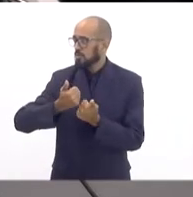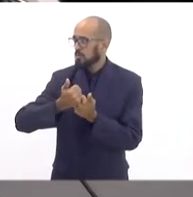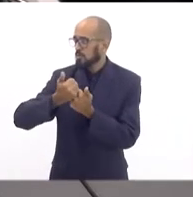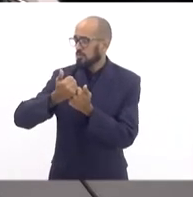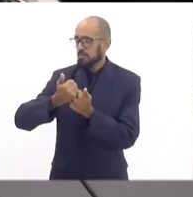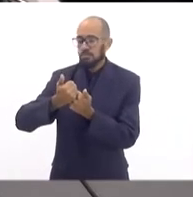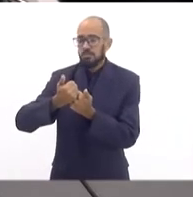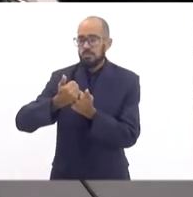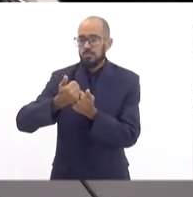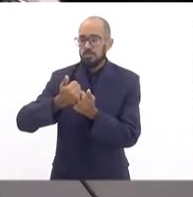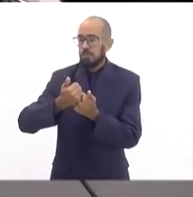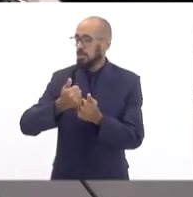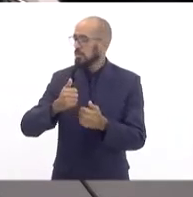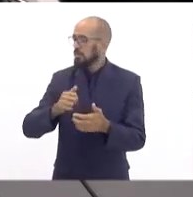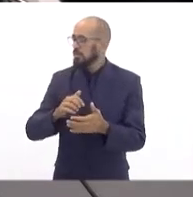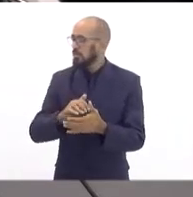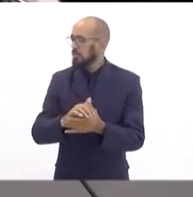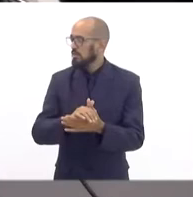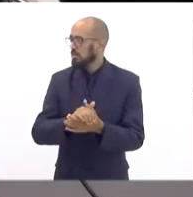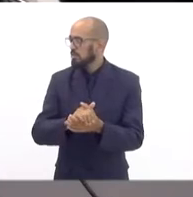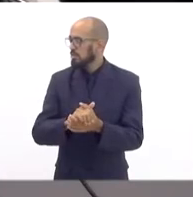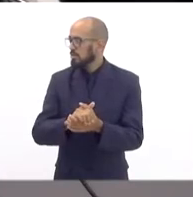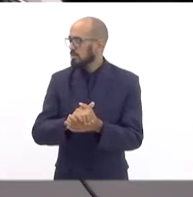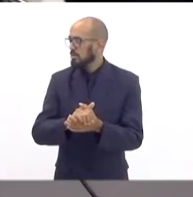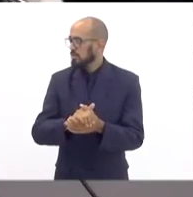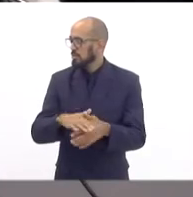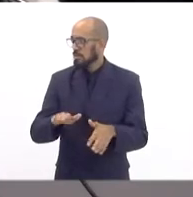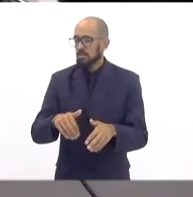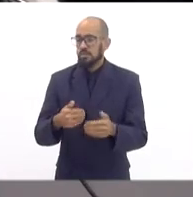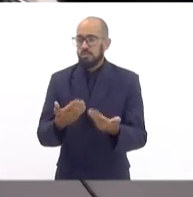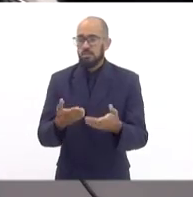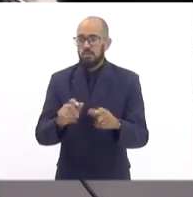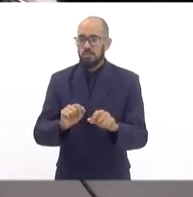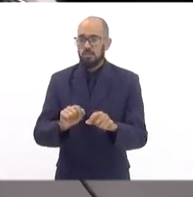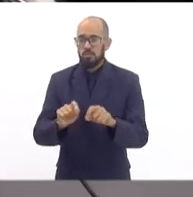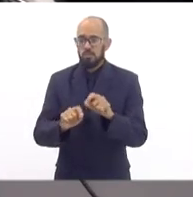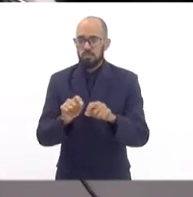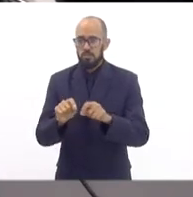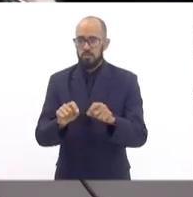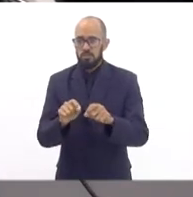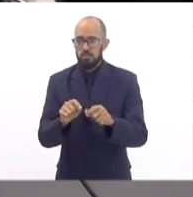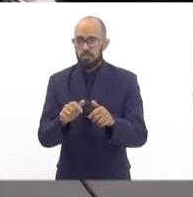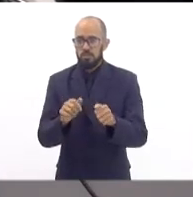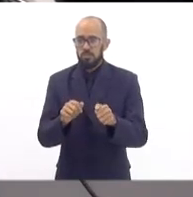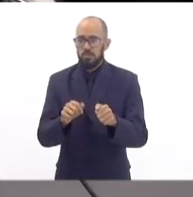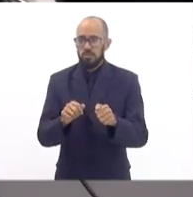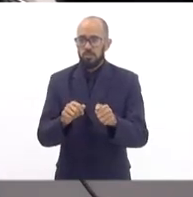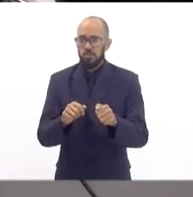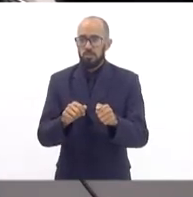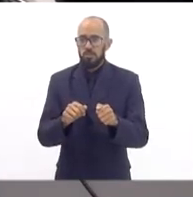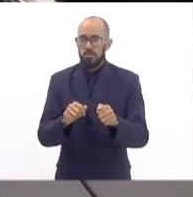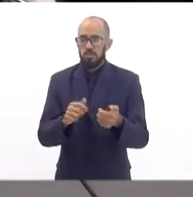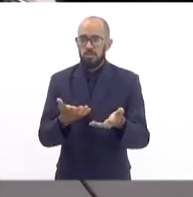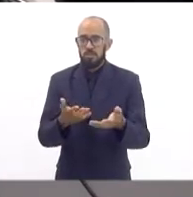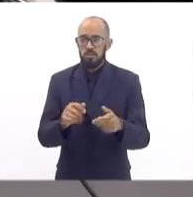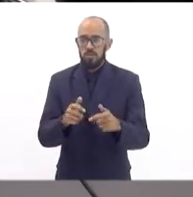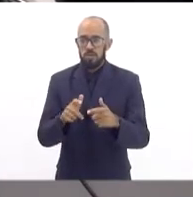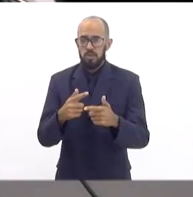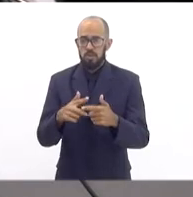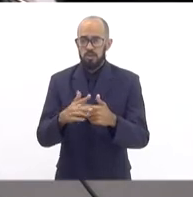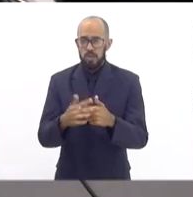na concessão, porque, de fato, sofreu perdas por conta da perda de demanda, a questão da política